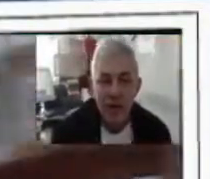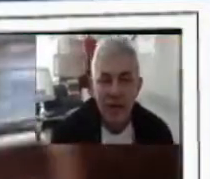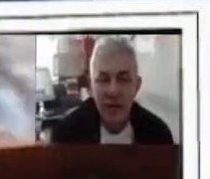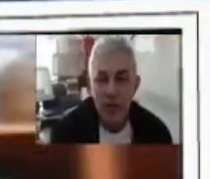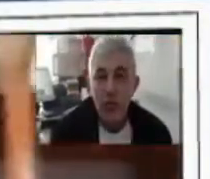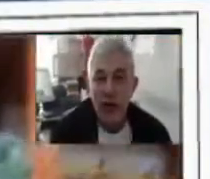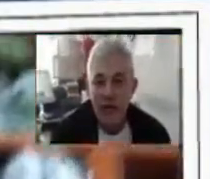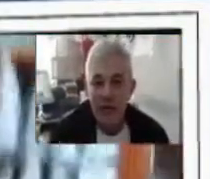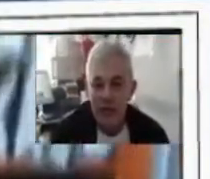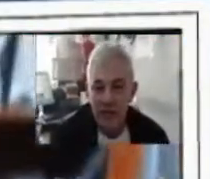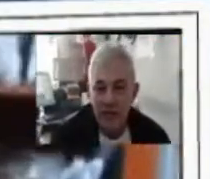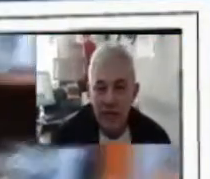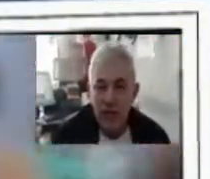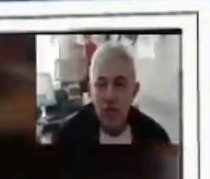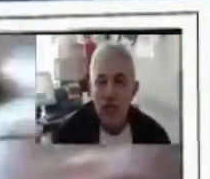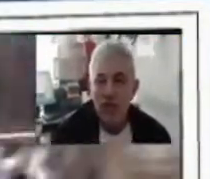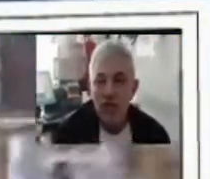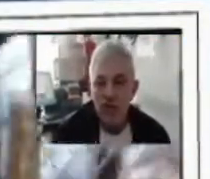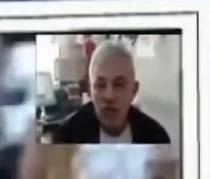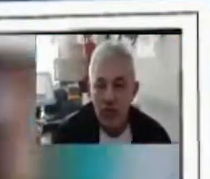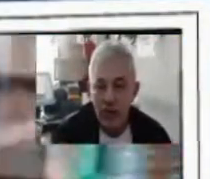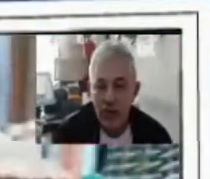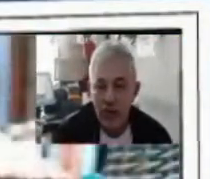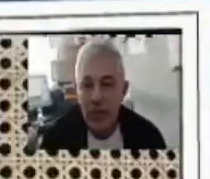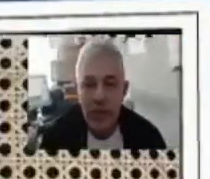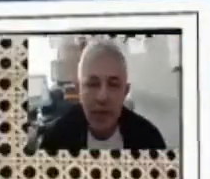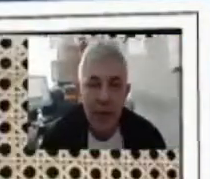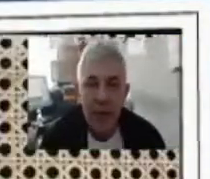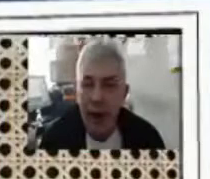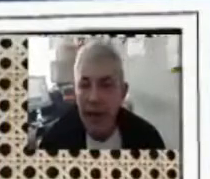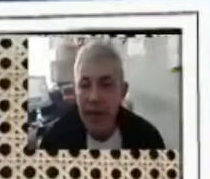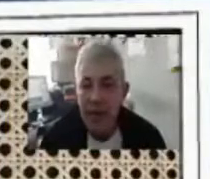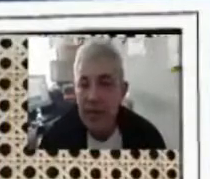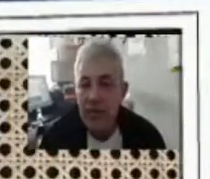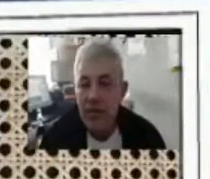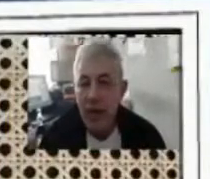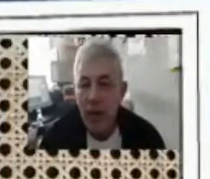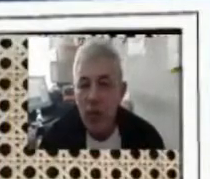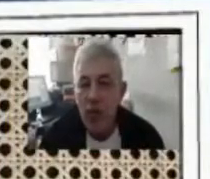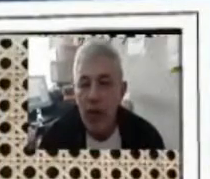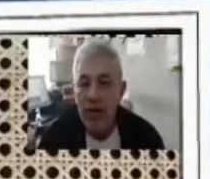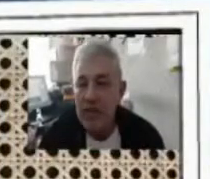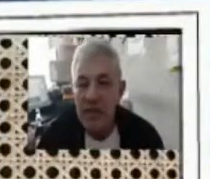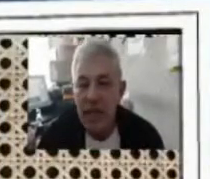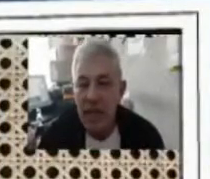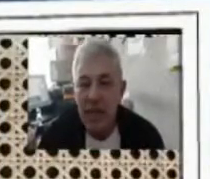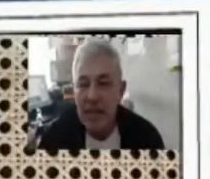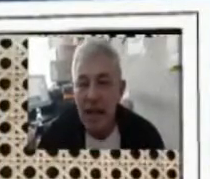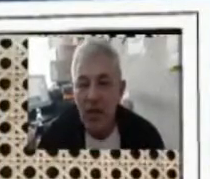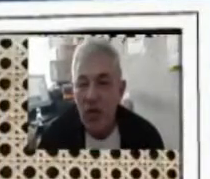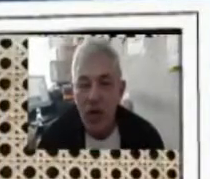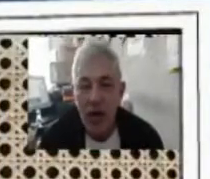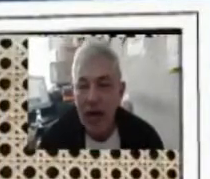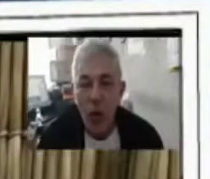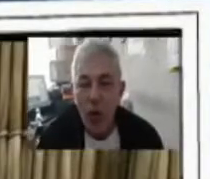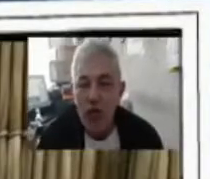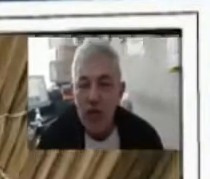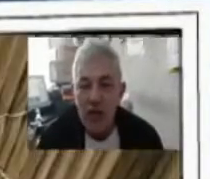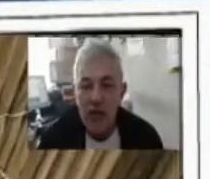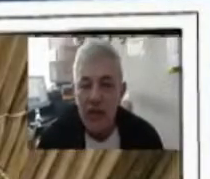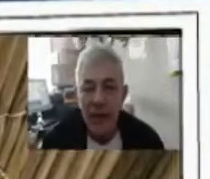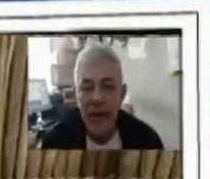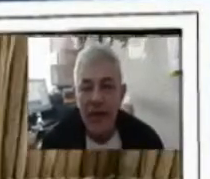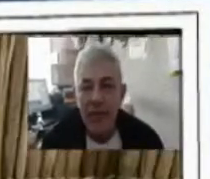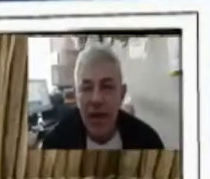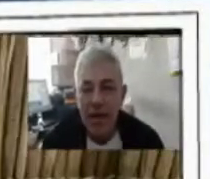lá também para você. Você que busca artigos para a sua casa, lustres, etc., tem lá em artesanato também para você. Tem